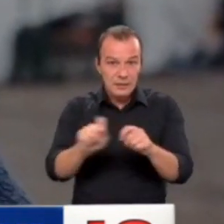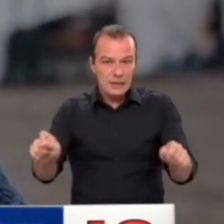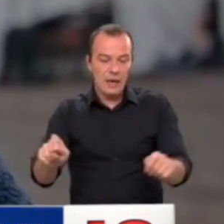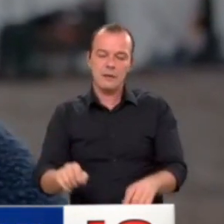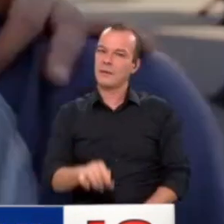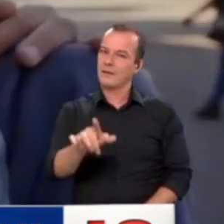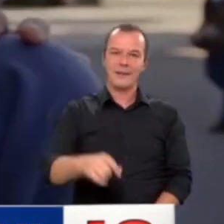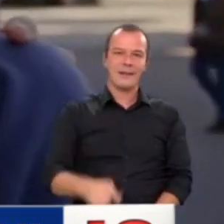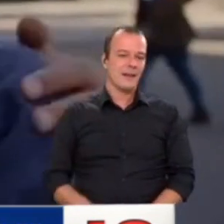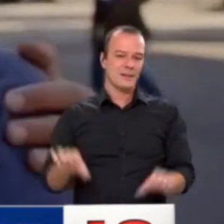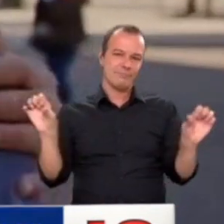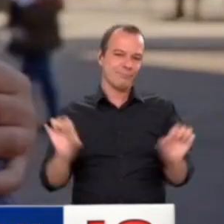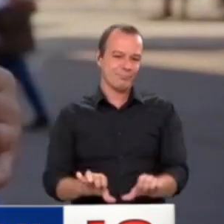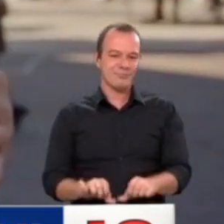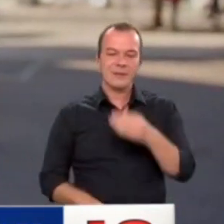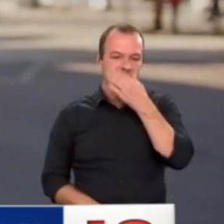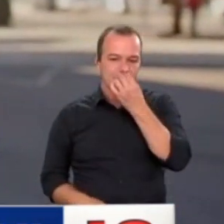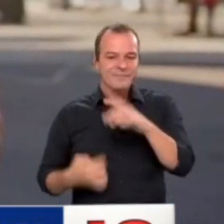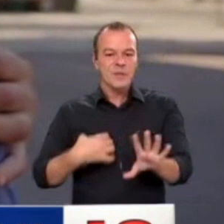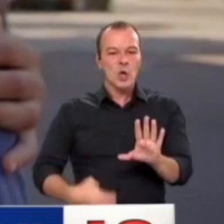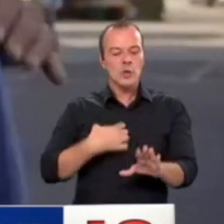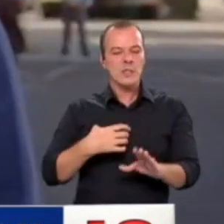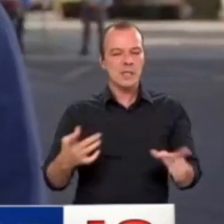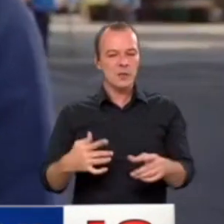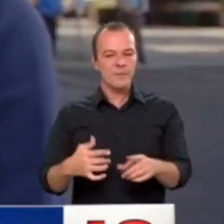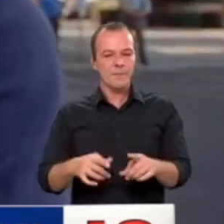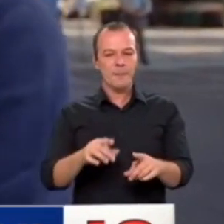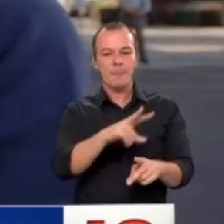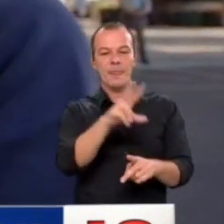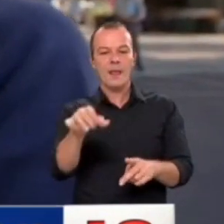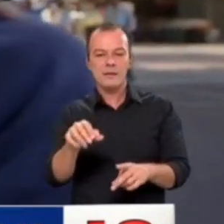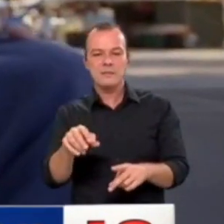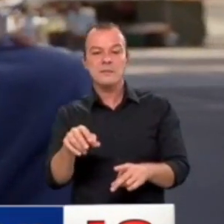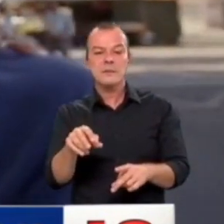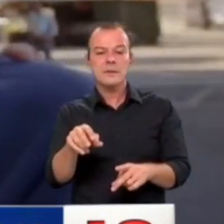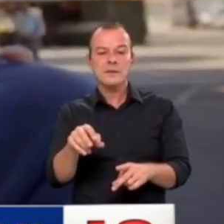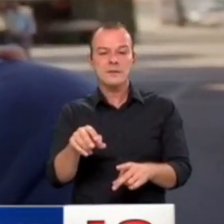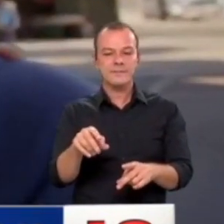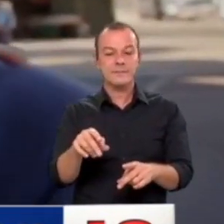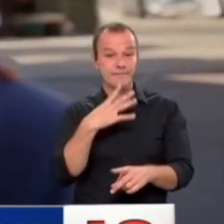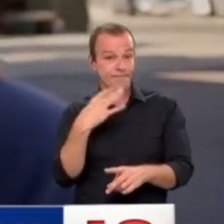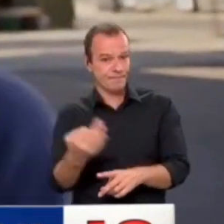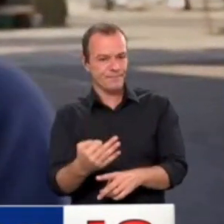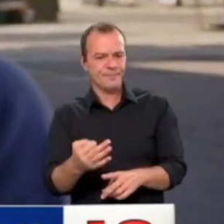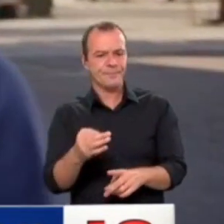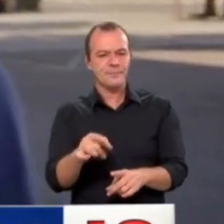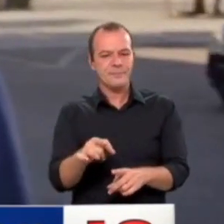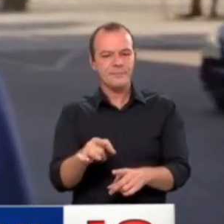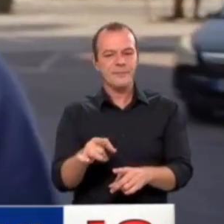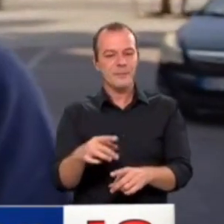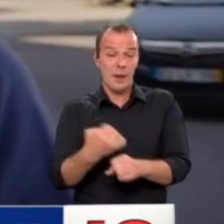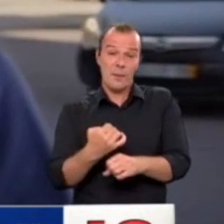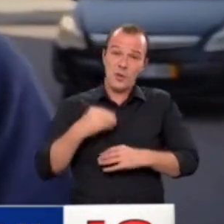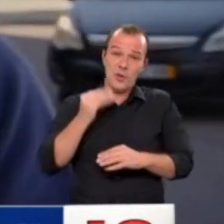assistirem, exatamente. Chama-se fazer pressão alta. Eu estou a falar e o Nuno fica a 2 metros assim. Exato. Para ajudar o meu